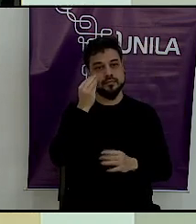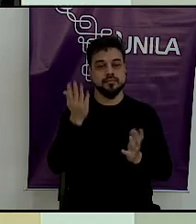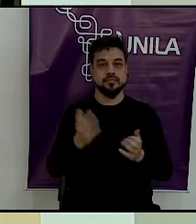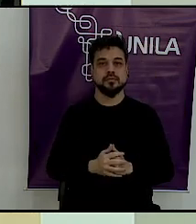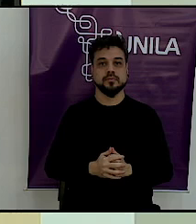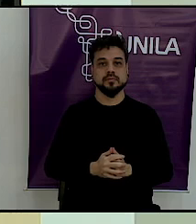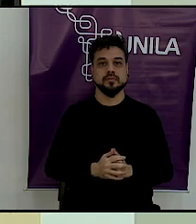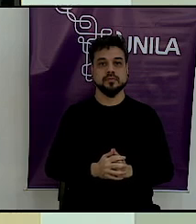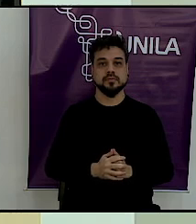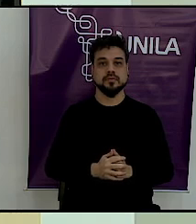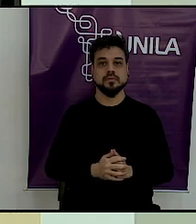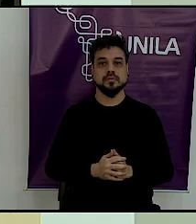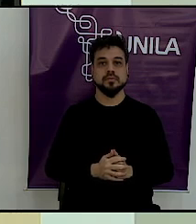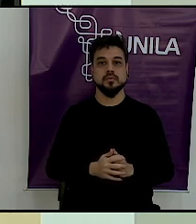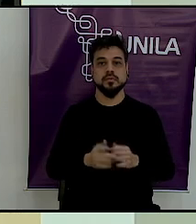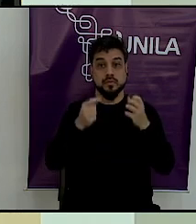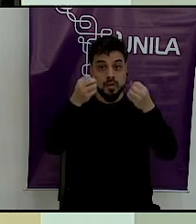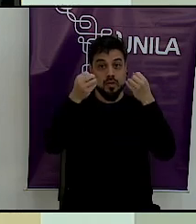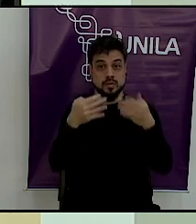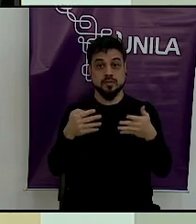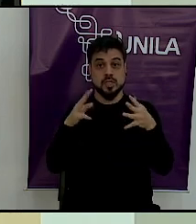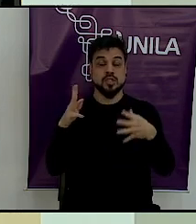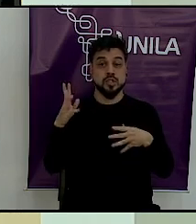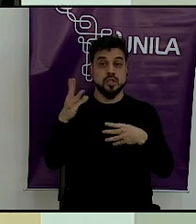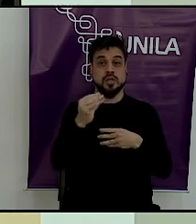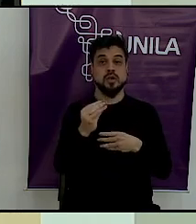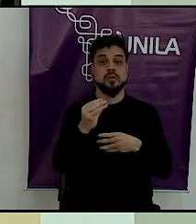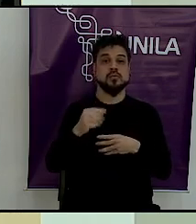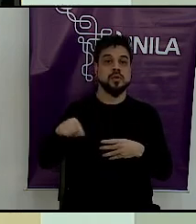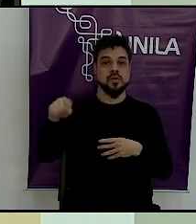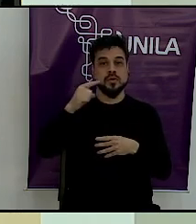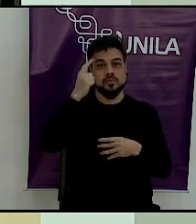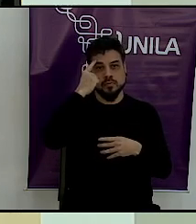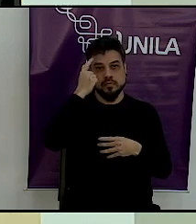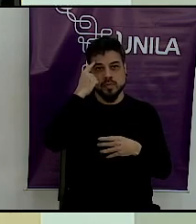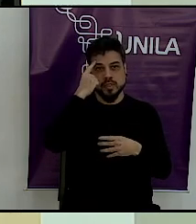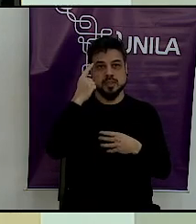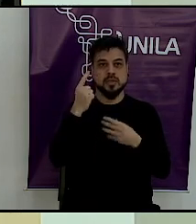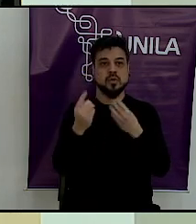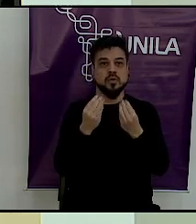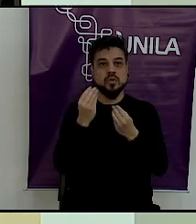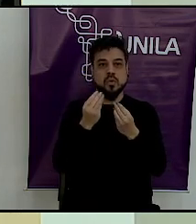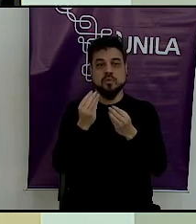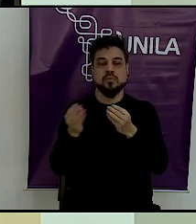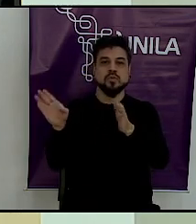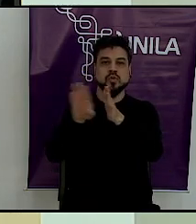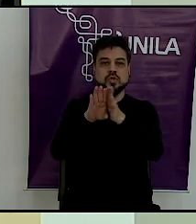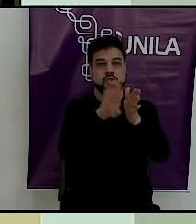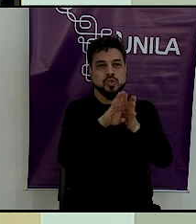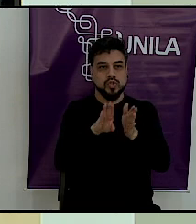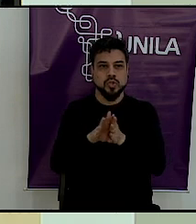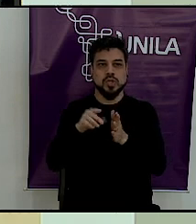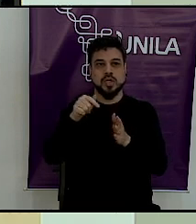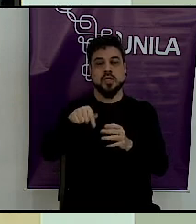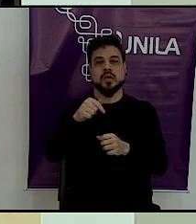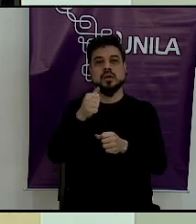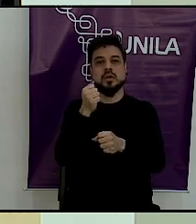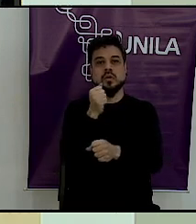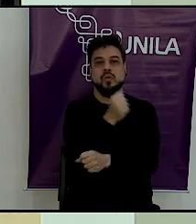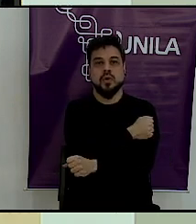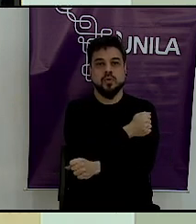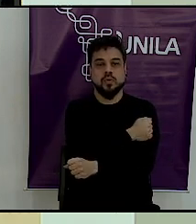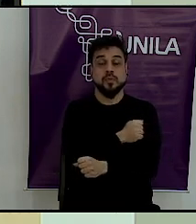Então isso é uma explicação geral para como que o recurso chega até a UNILA, né? Então, o MEC define lá o